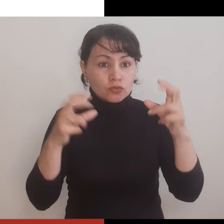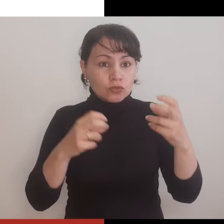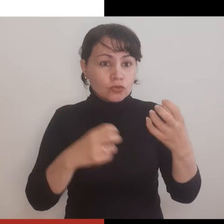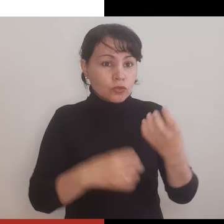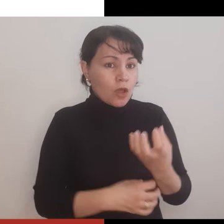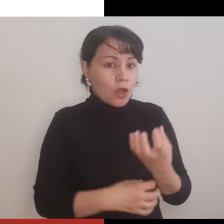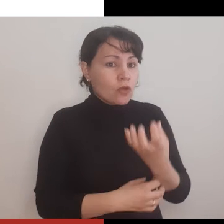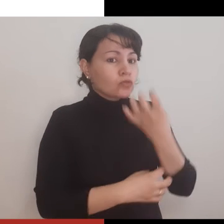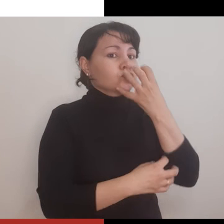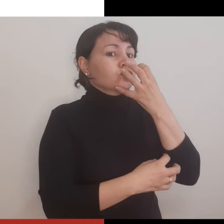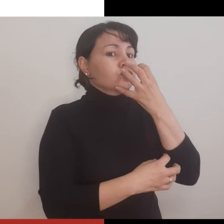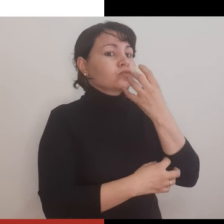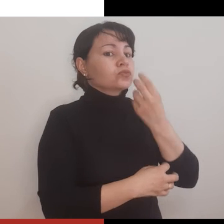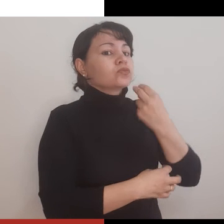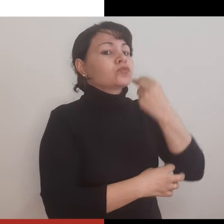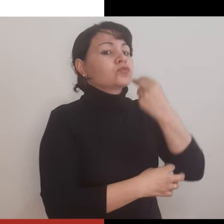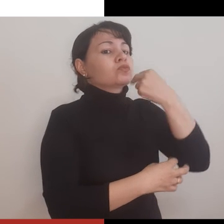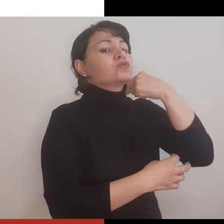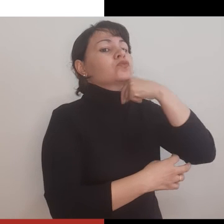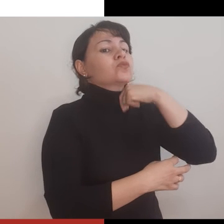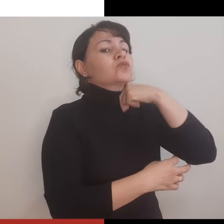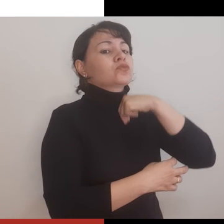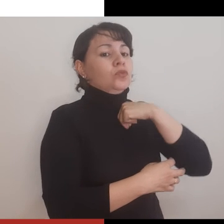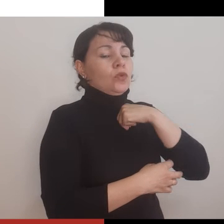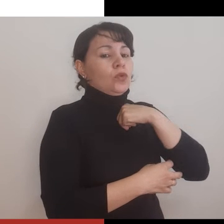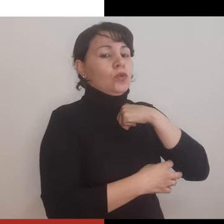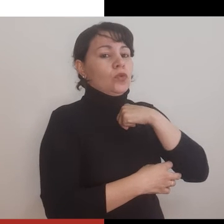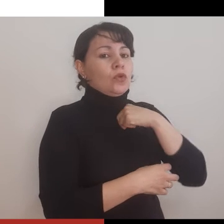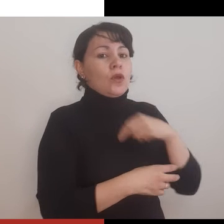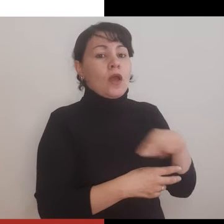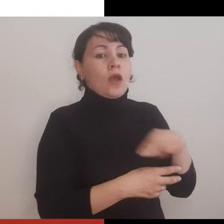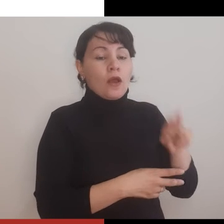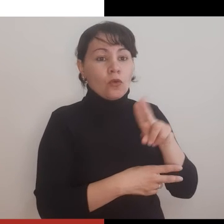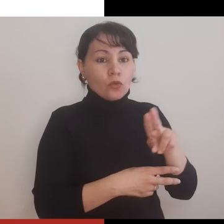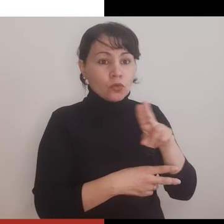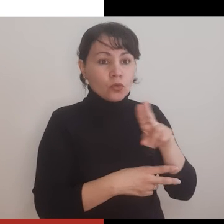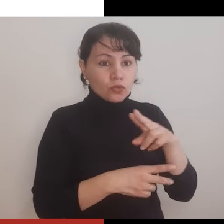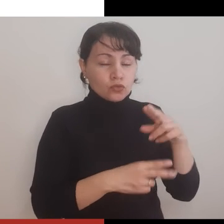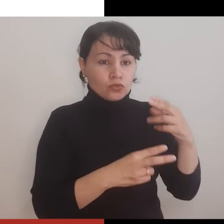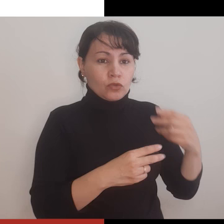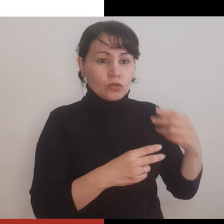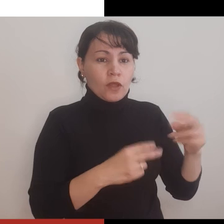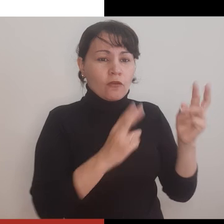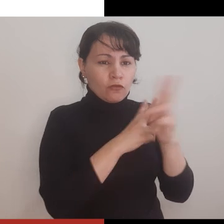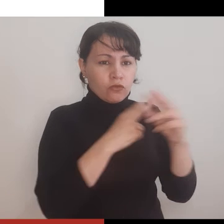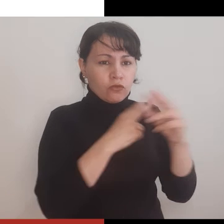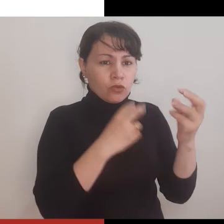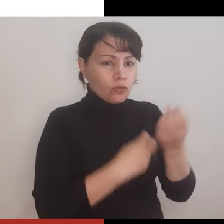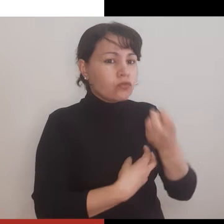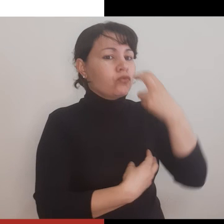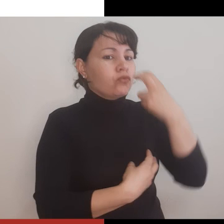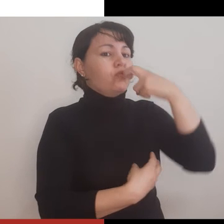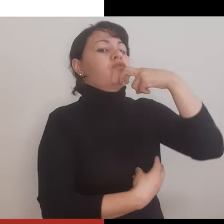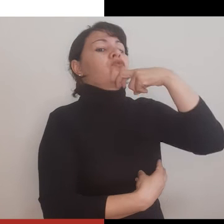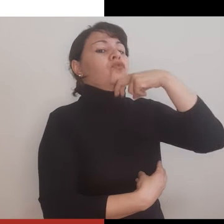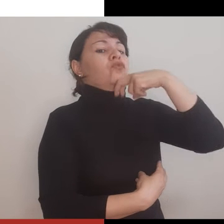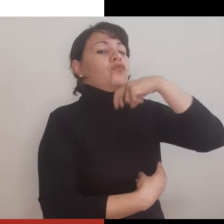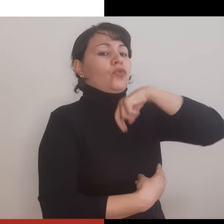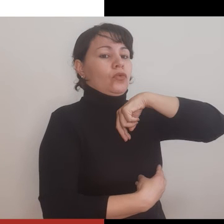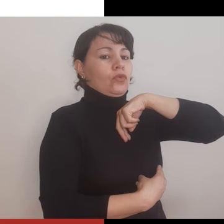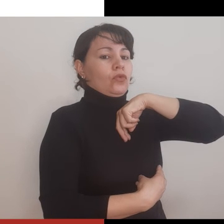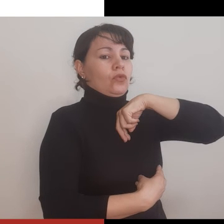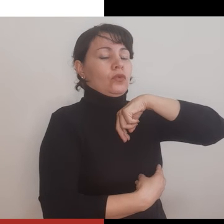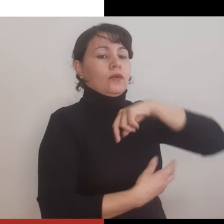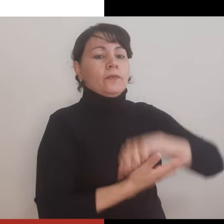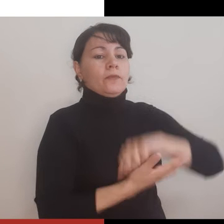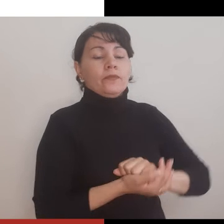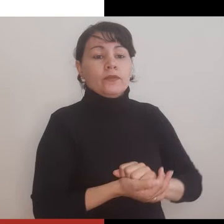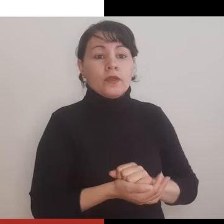desse paciente, né, do uso da ventilação mecânica invasiva. Em pacientes onde